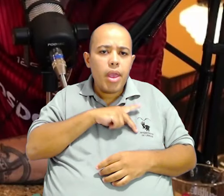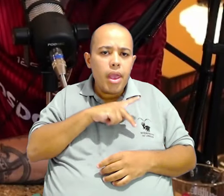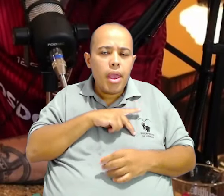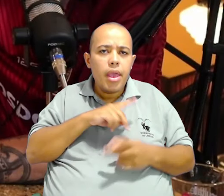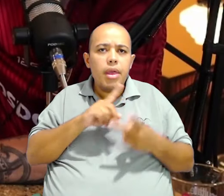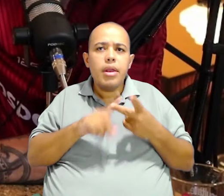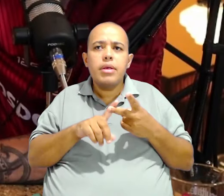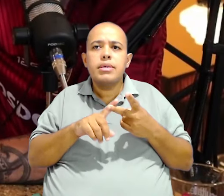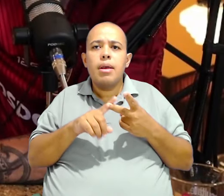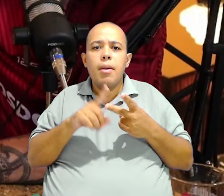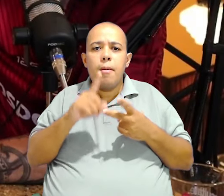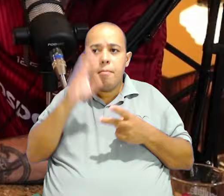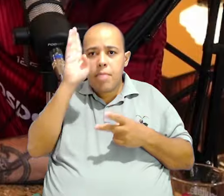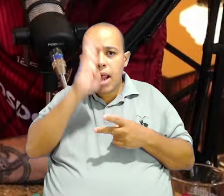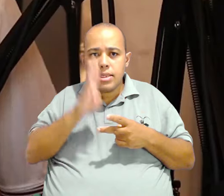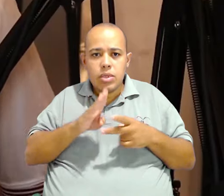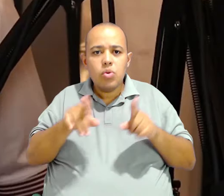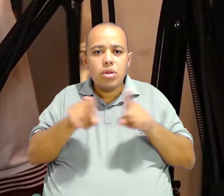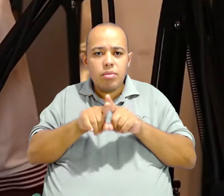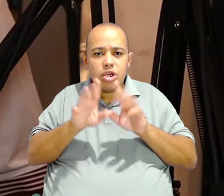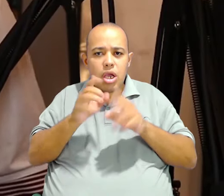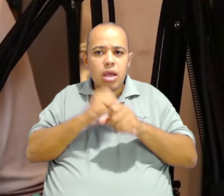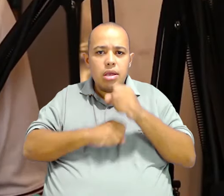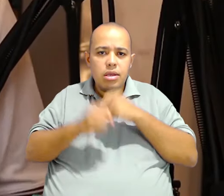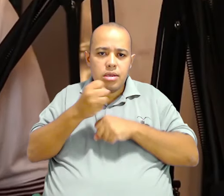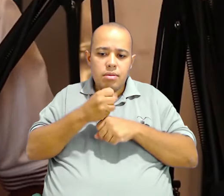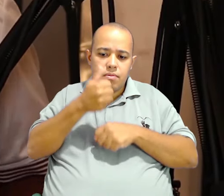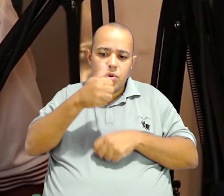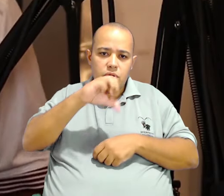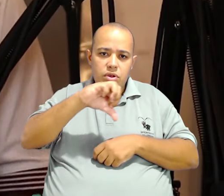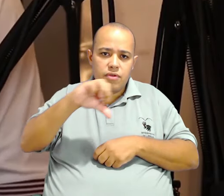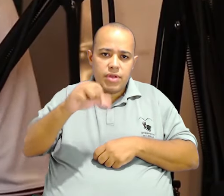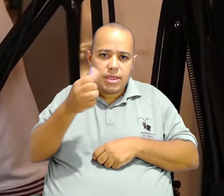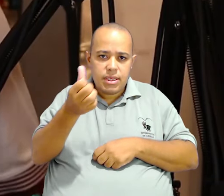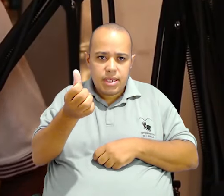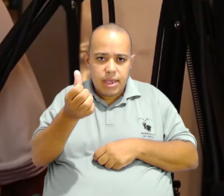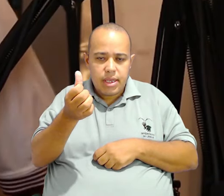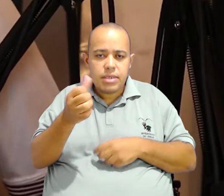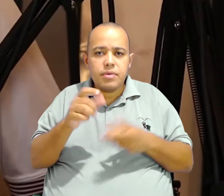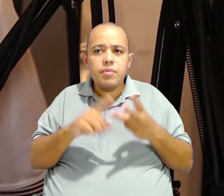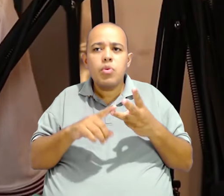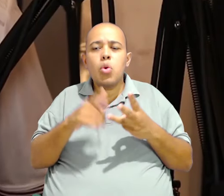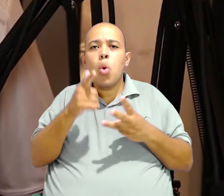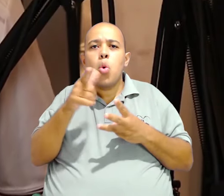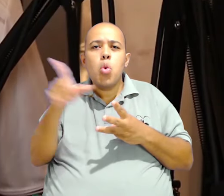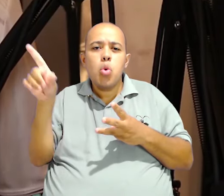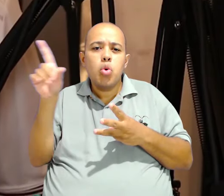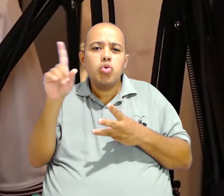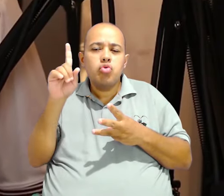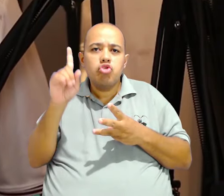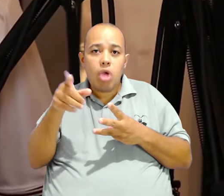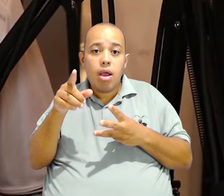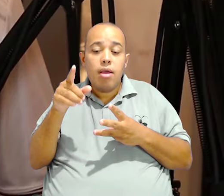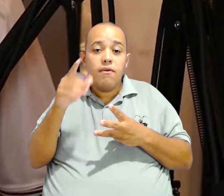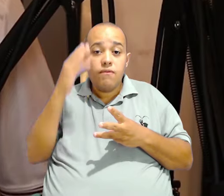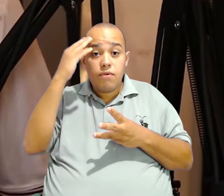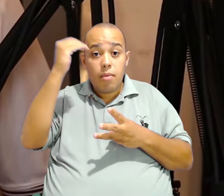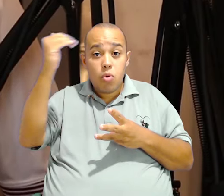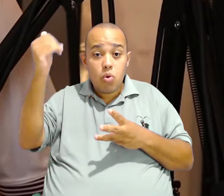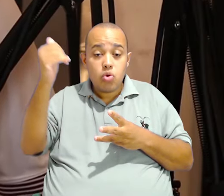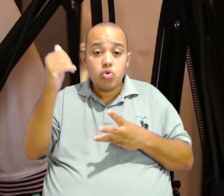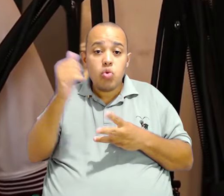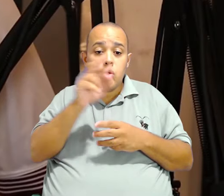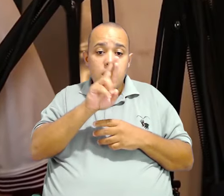Em 96. Jogou aqui. Eu não vi o jogo Rio Branco e Corinthians, até porque eu não sou rio-branquense, como vocês sabem. Mas em